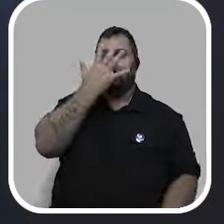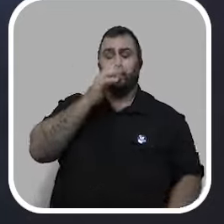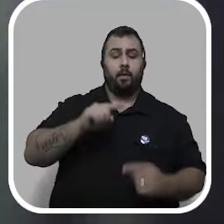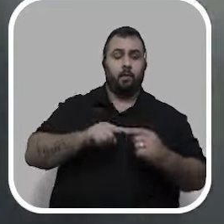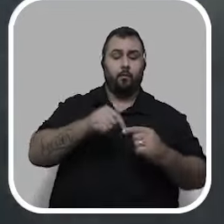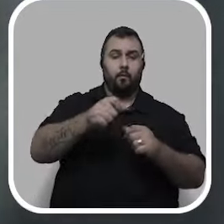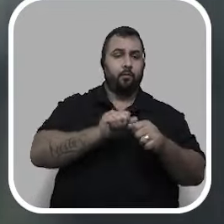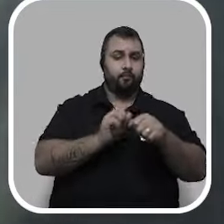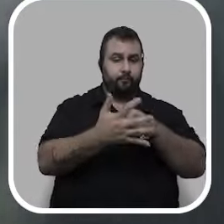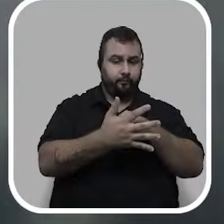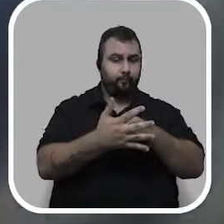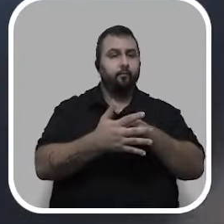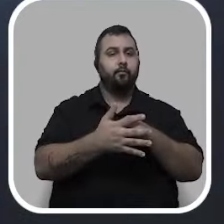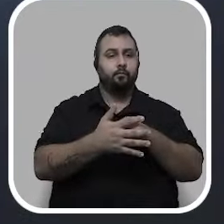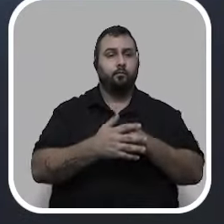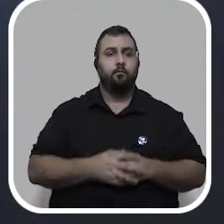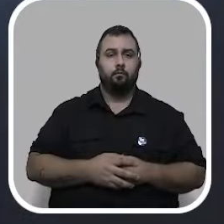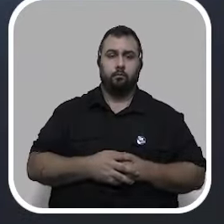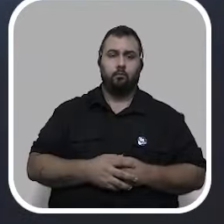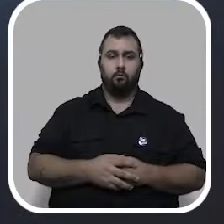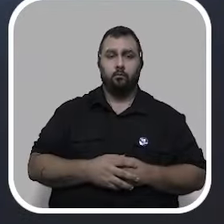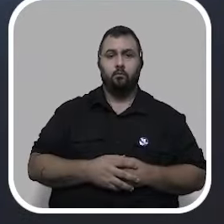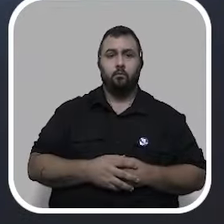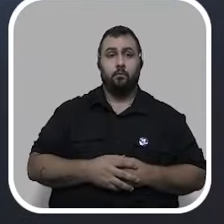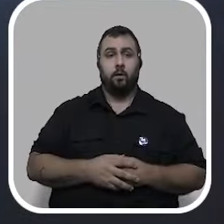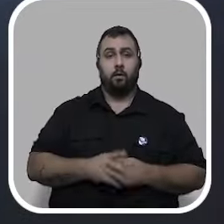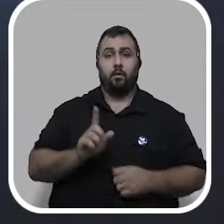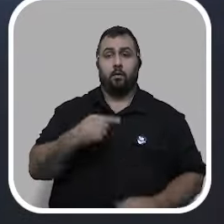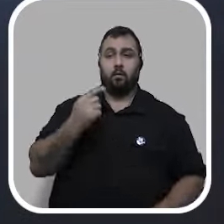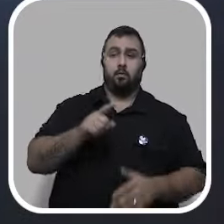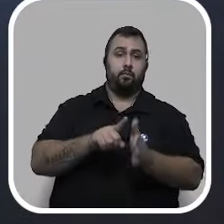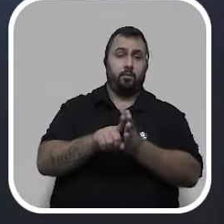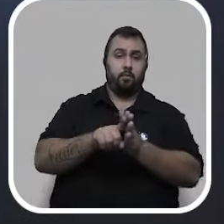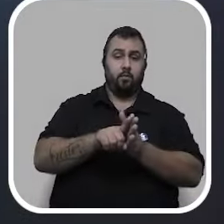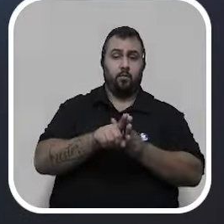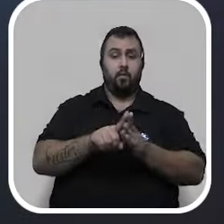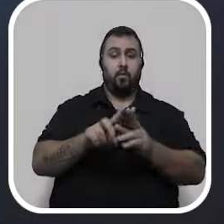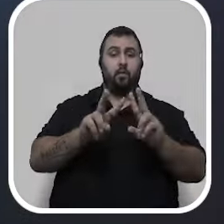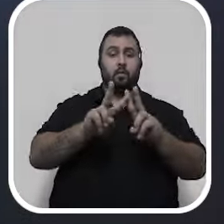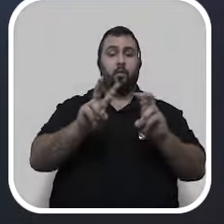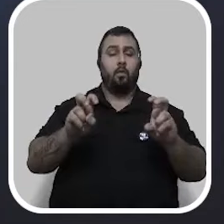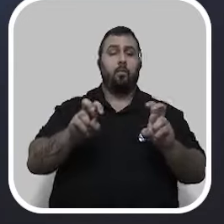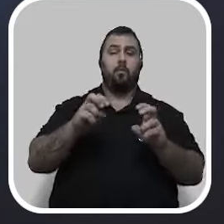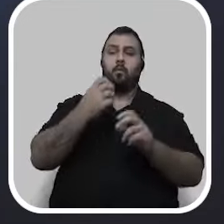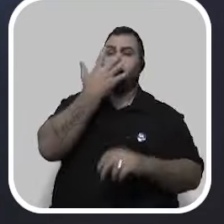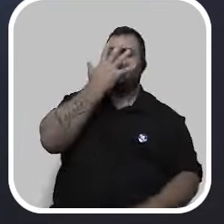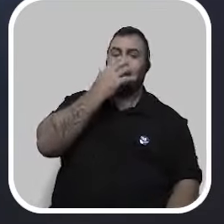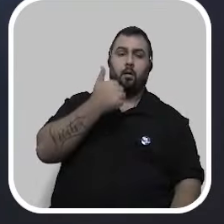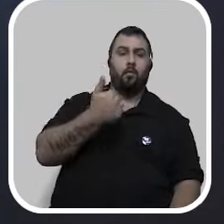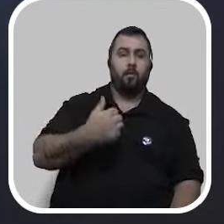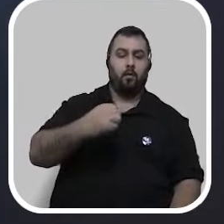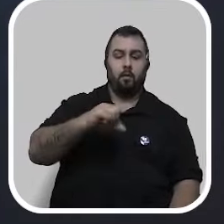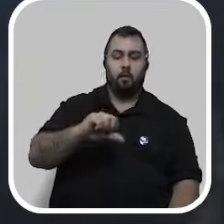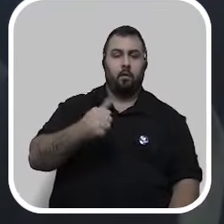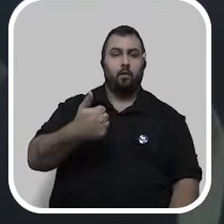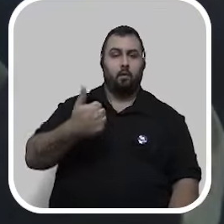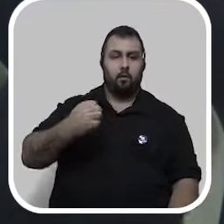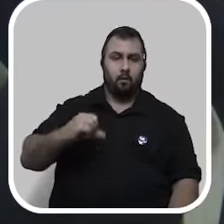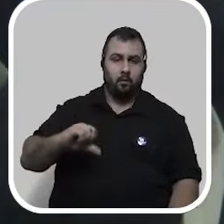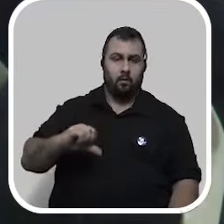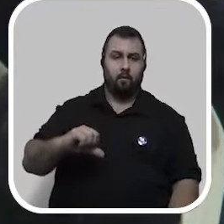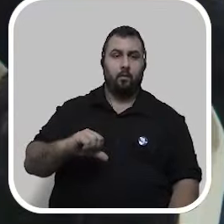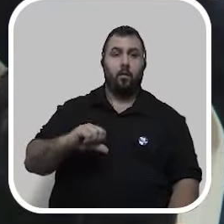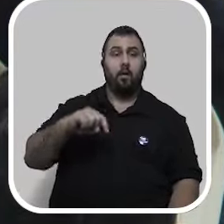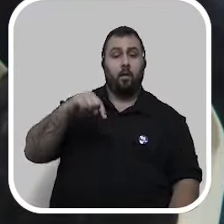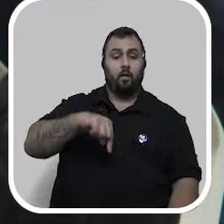e que a gente eh pesquisou sobre o carnaval de 1919 em 1919 o Rio de Janeiro